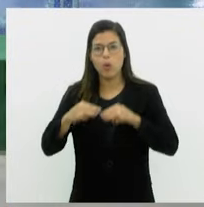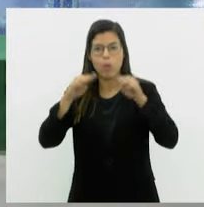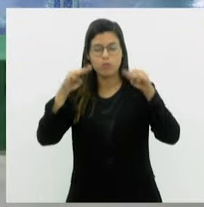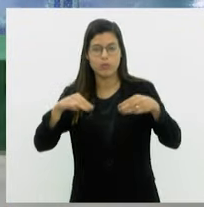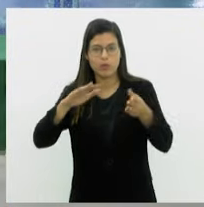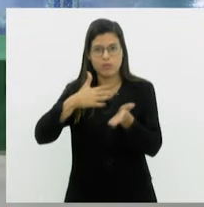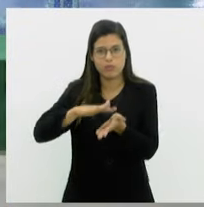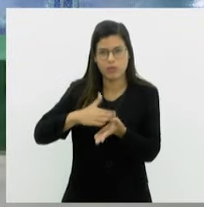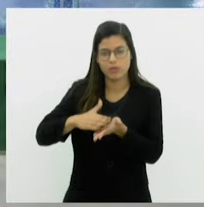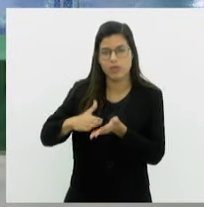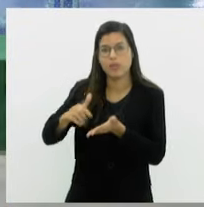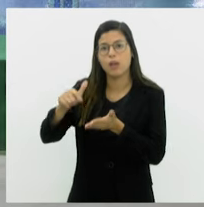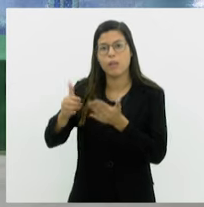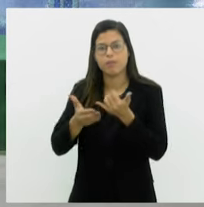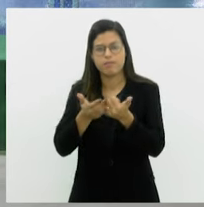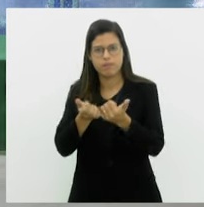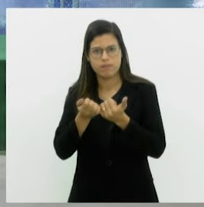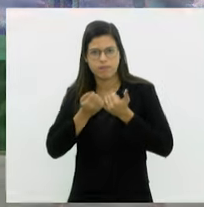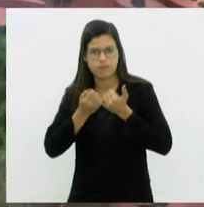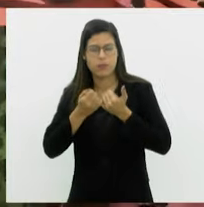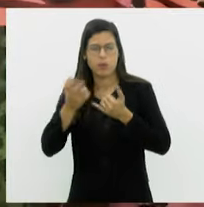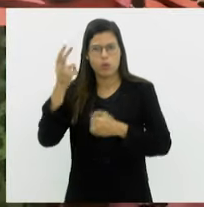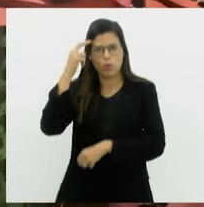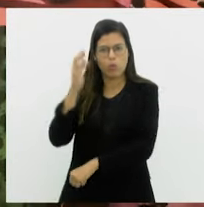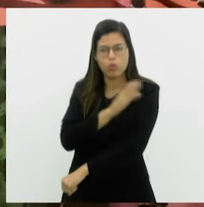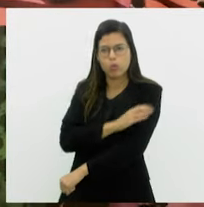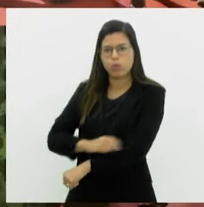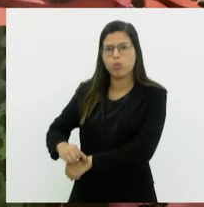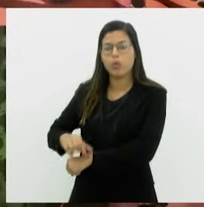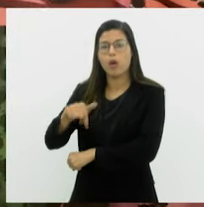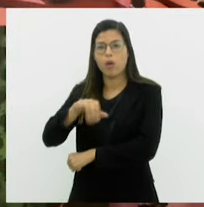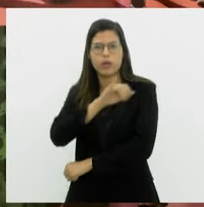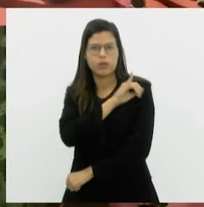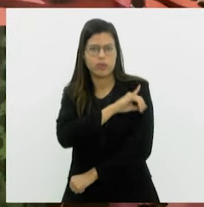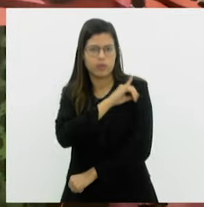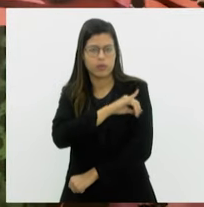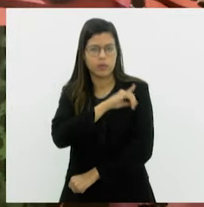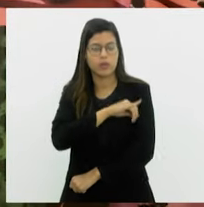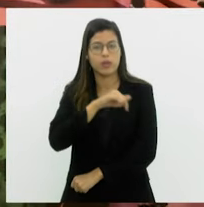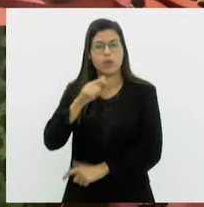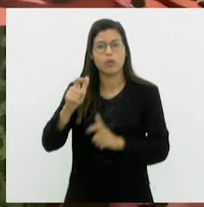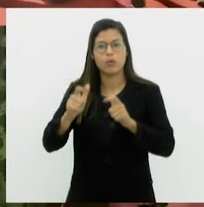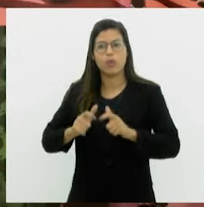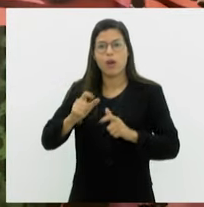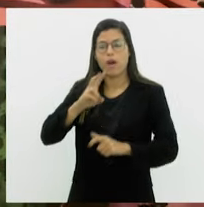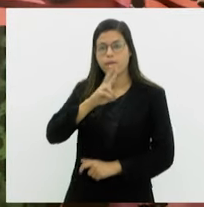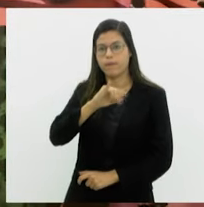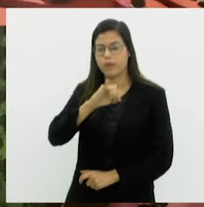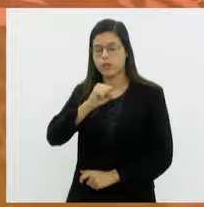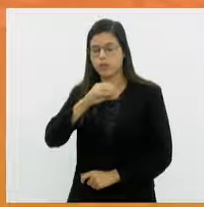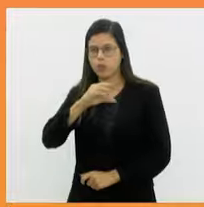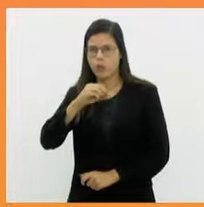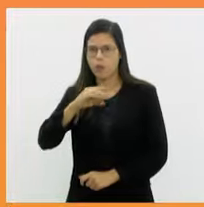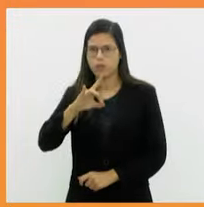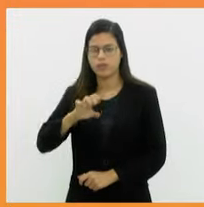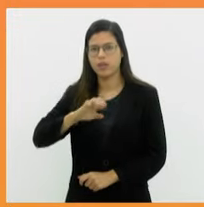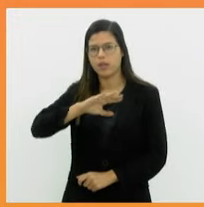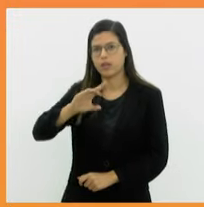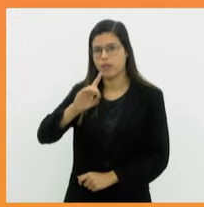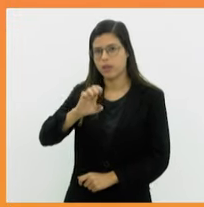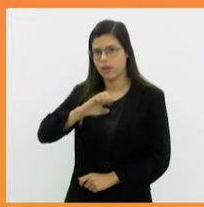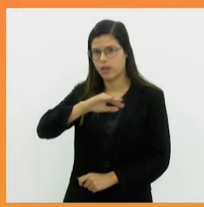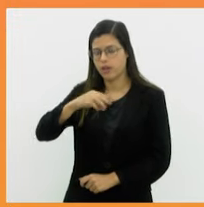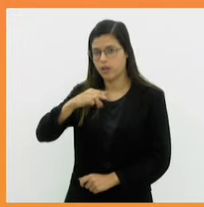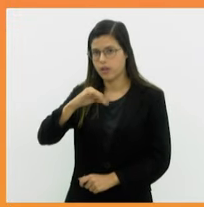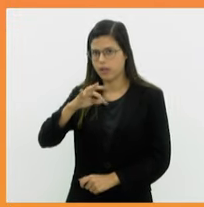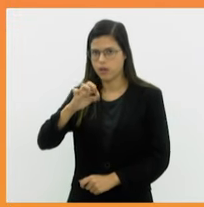foi declarado Patrimônio Histórico e Cultural Imaterial do Estado do Rio de Janeiro. Localizado na Rua Visconde de Niterói, no acesso ao Morro da Mangueira,